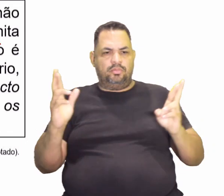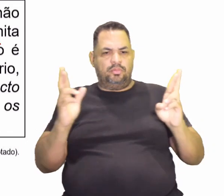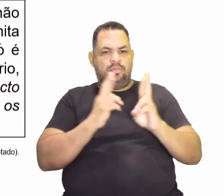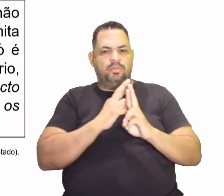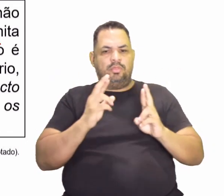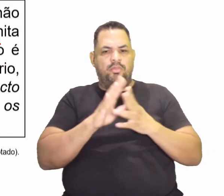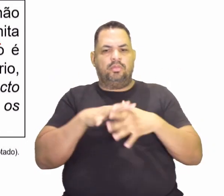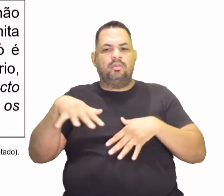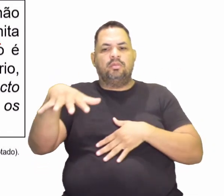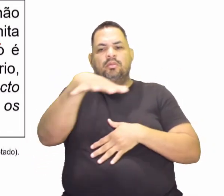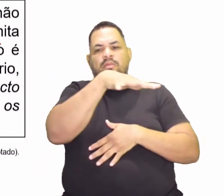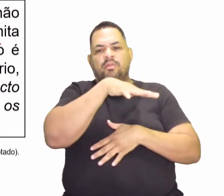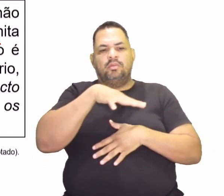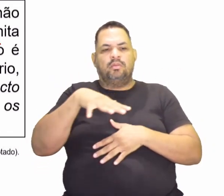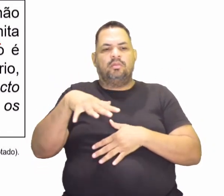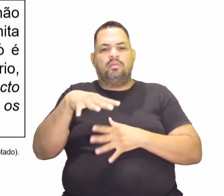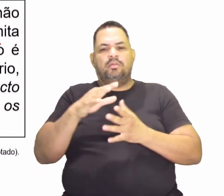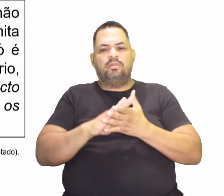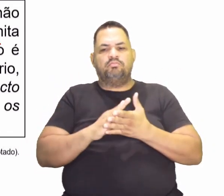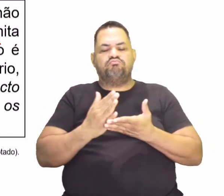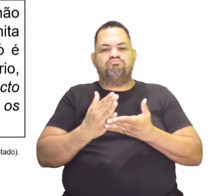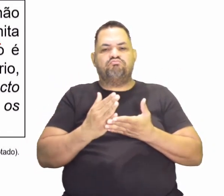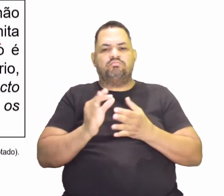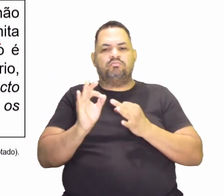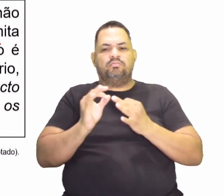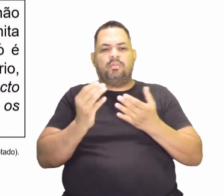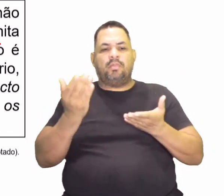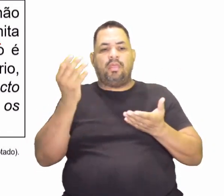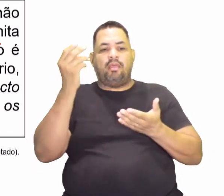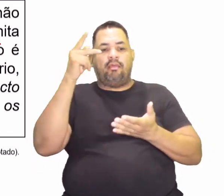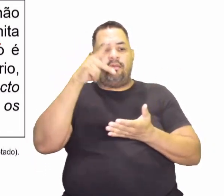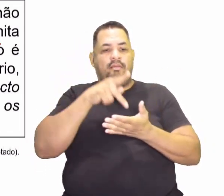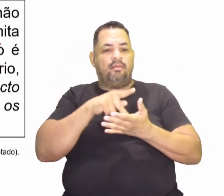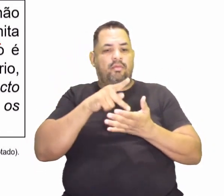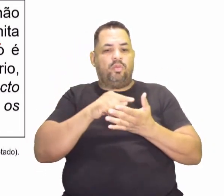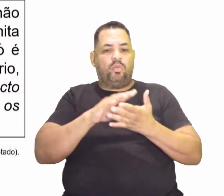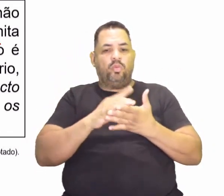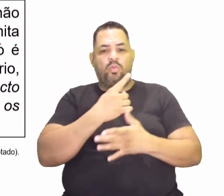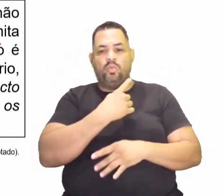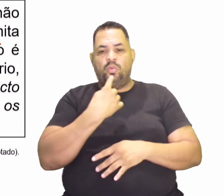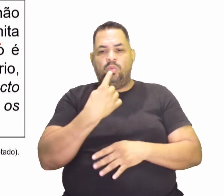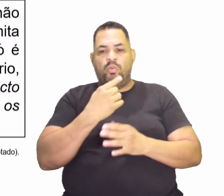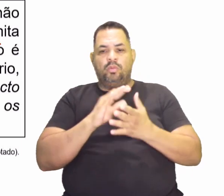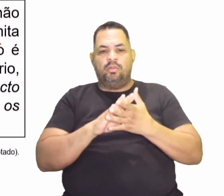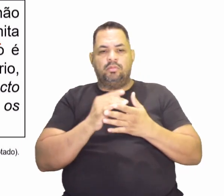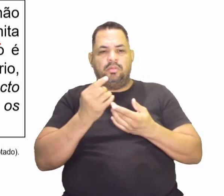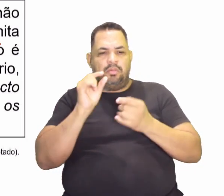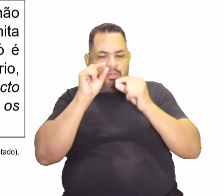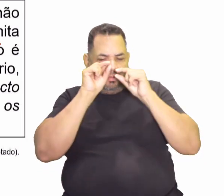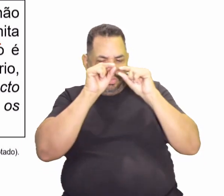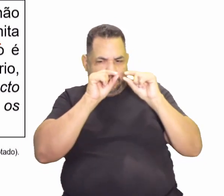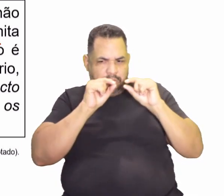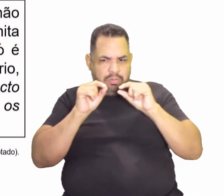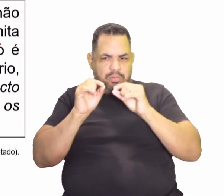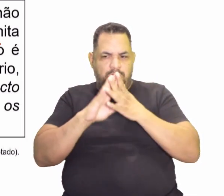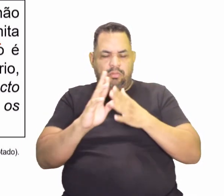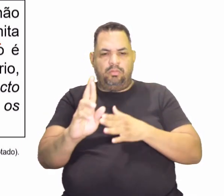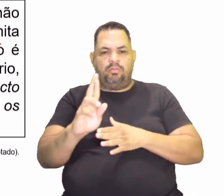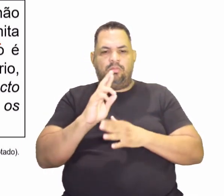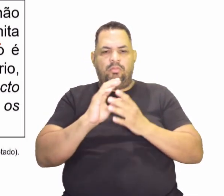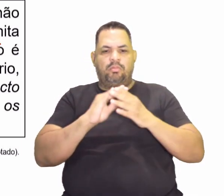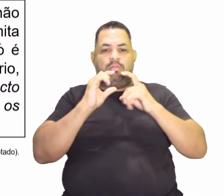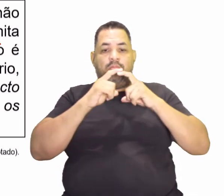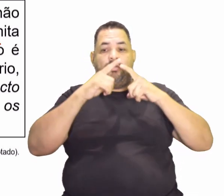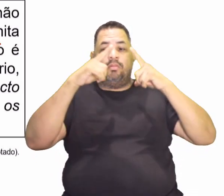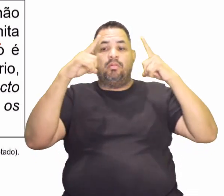com o universo e absolutamente. Ele afirma que o ser humano não é um microcosmo que reflete sobre o macro,